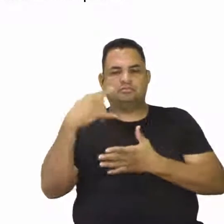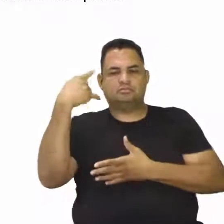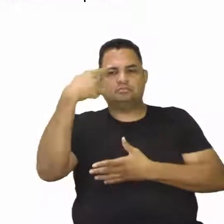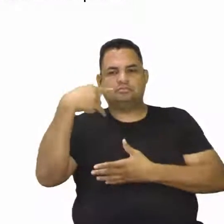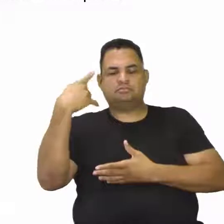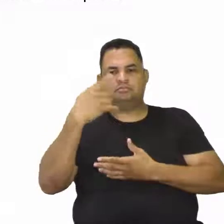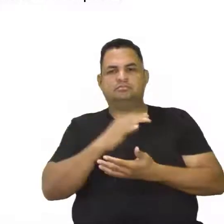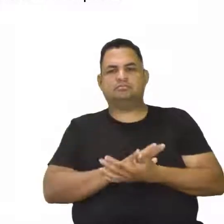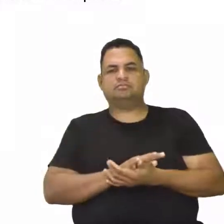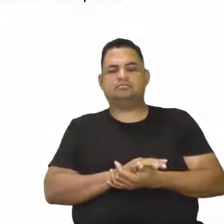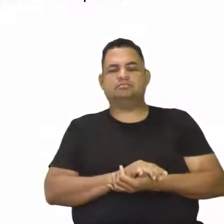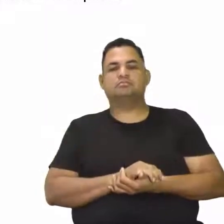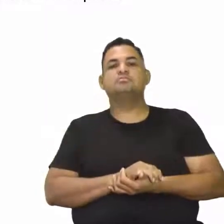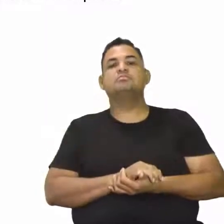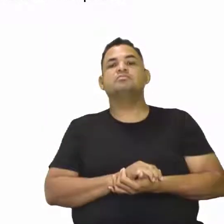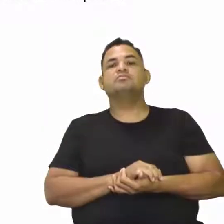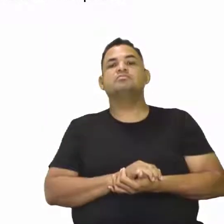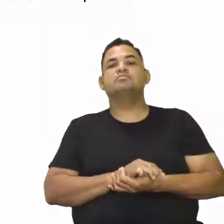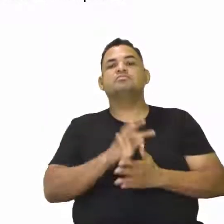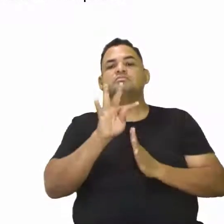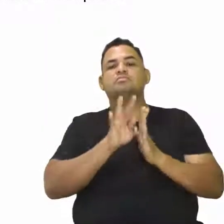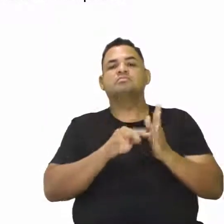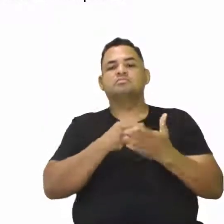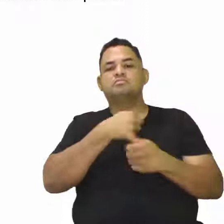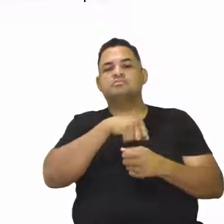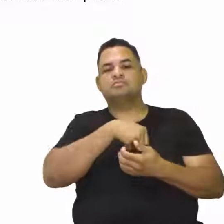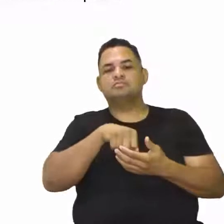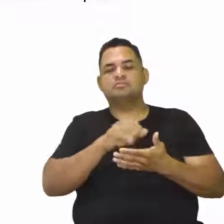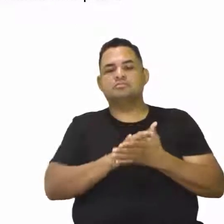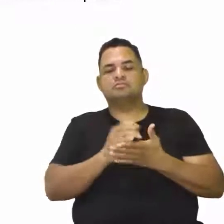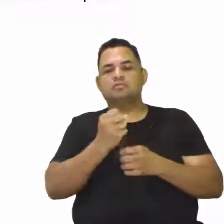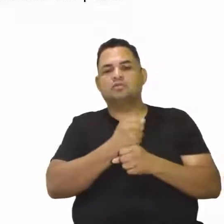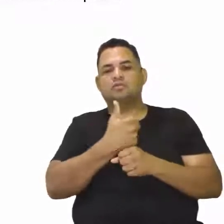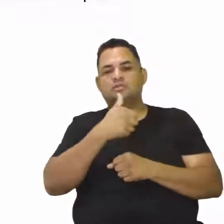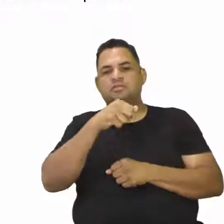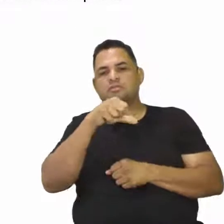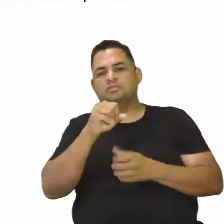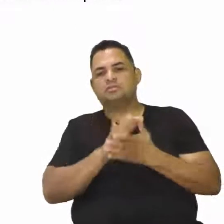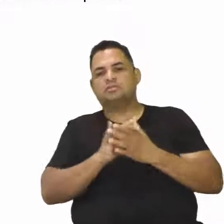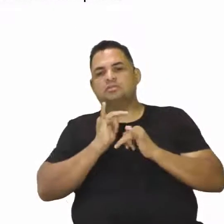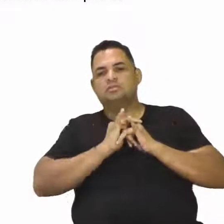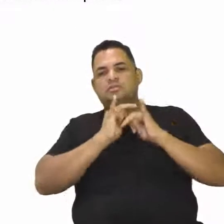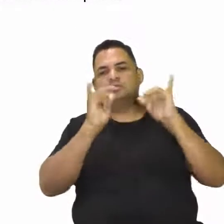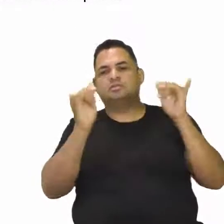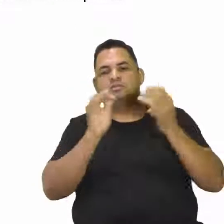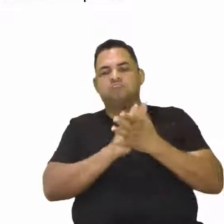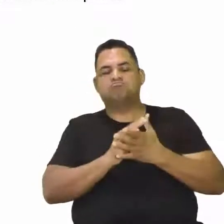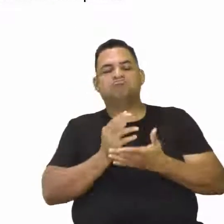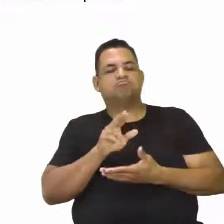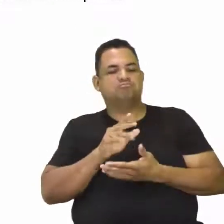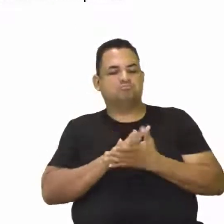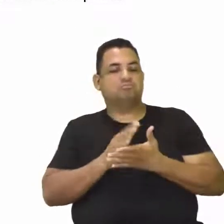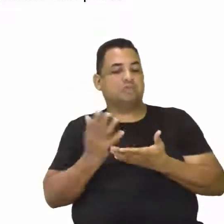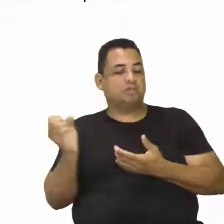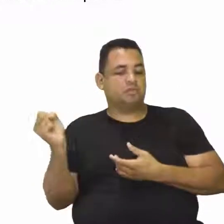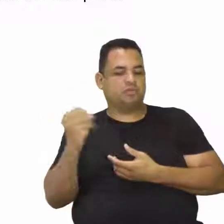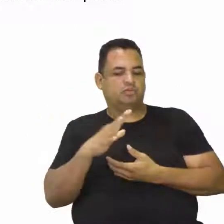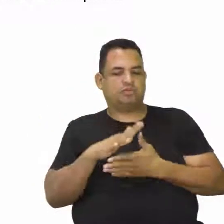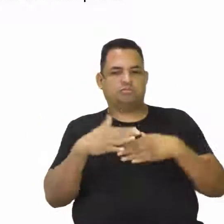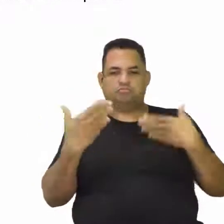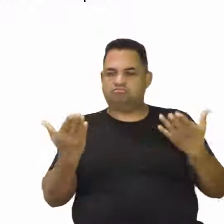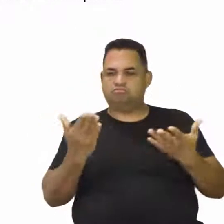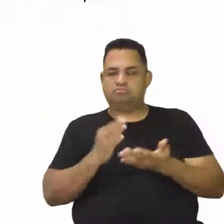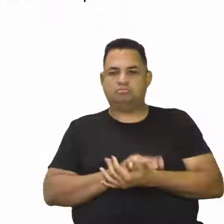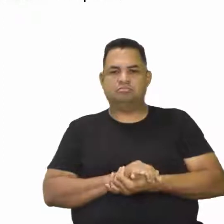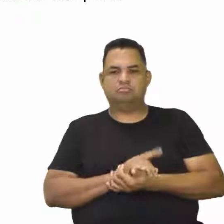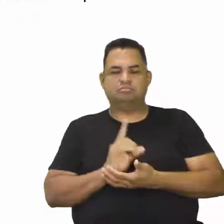Isso mesmo. Esse texto ele foi escrito em 1989, publicado no mesmo ano. Então, ele é assim, ele é bem recente. É. Ele